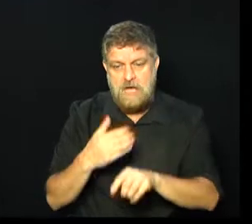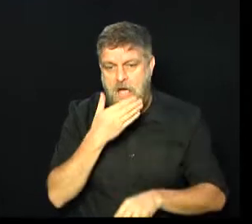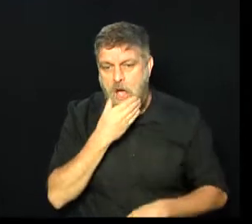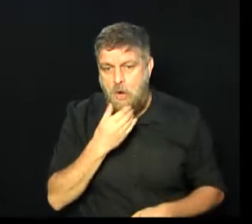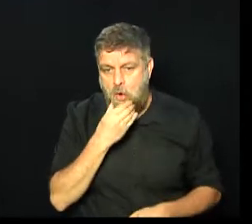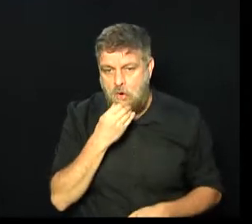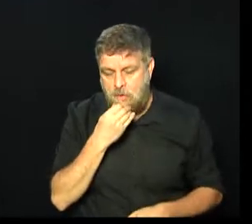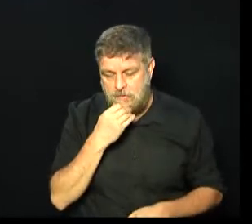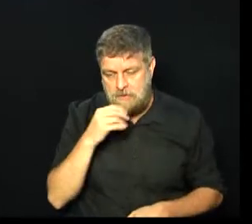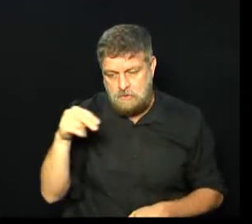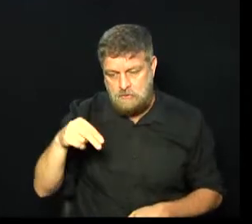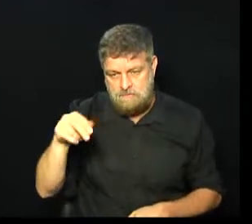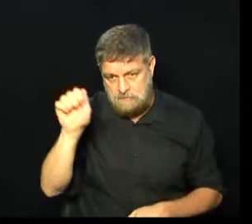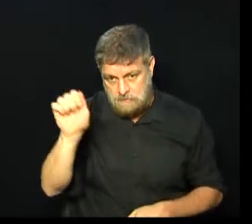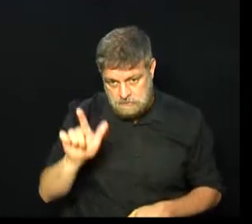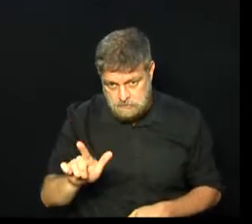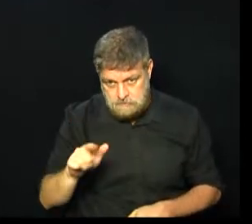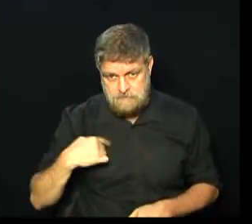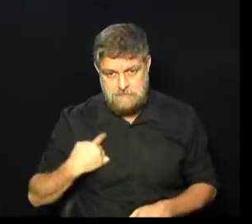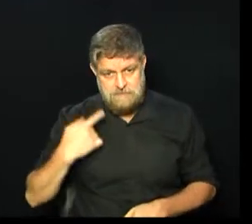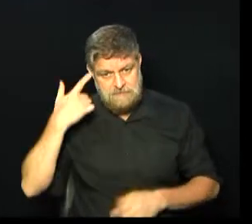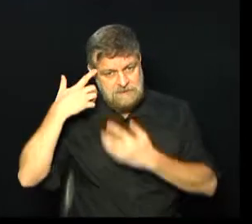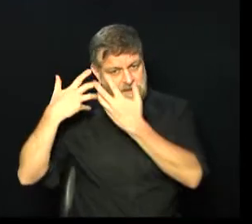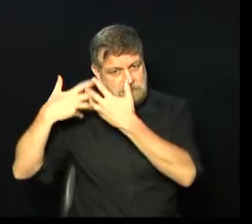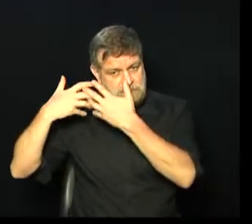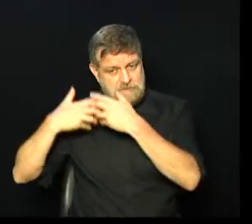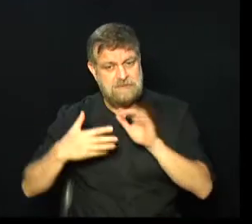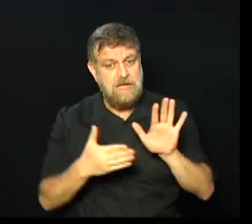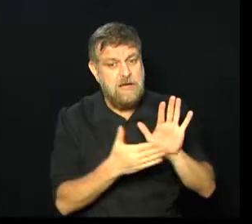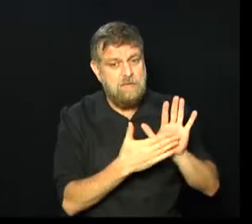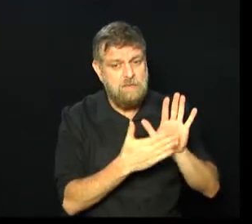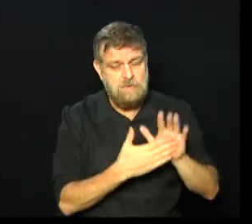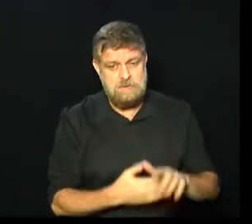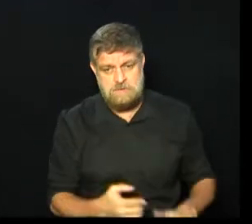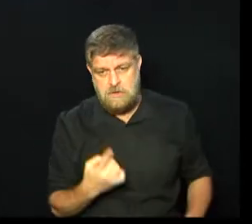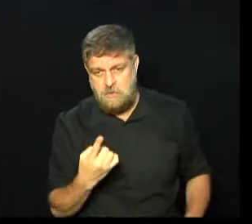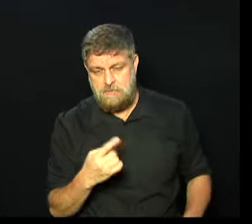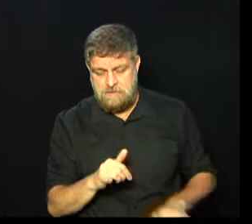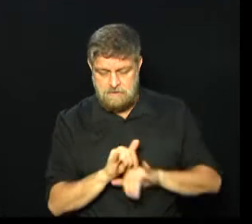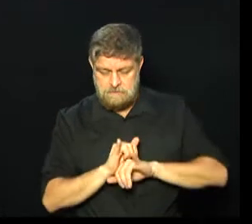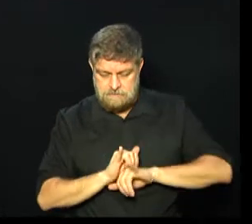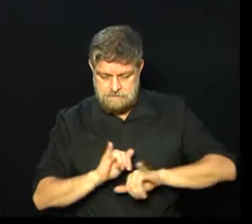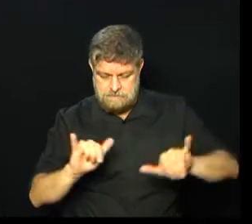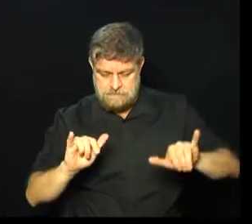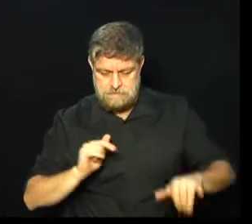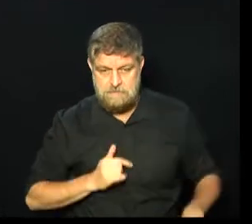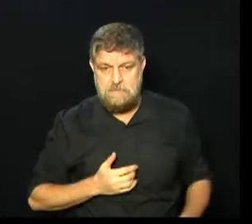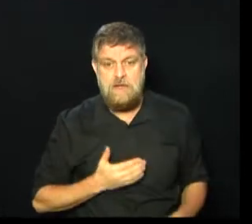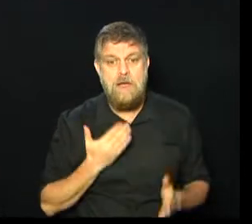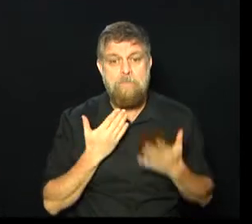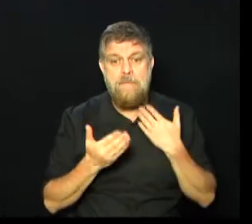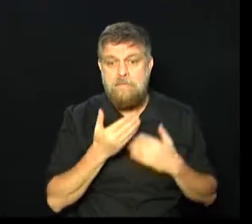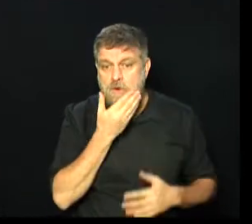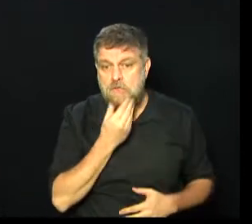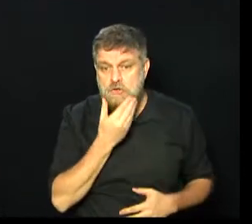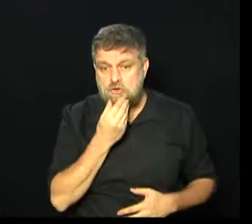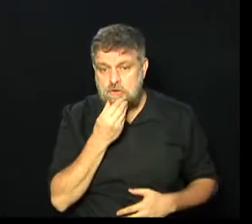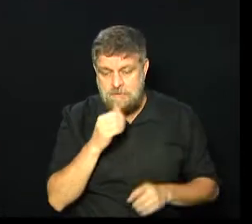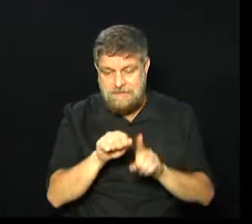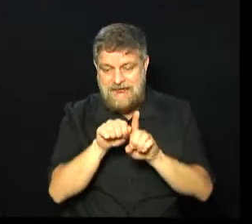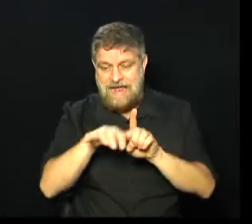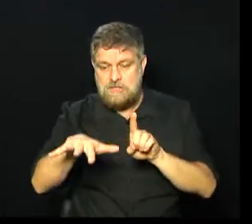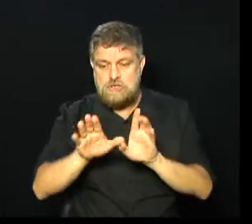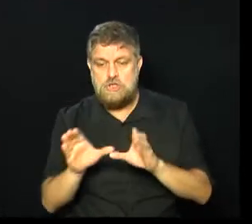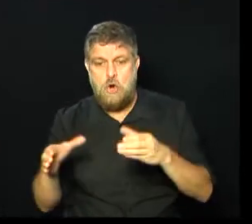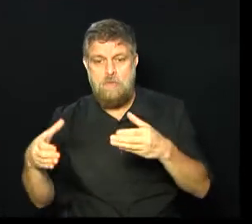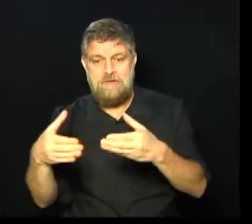gente tem algumas reflexões para propor. Uma delas é o lançamento da campanha Papo de Homem para agentes comunitários,